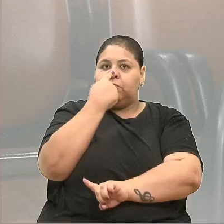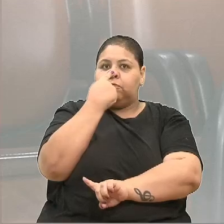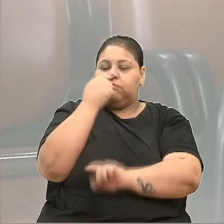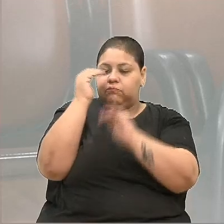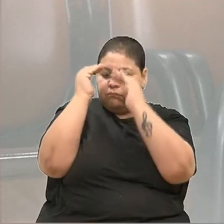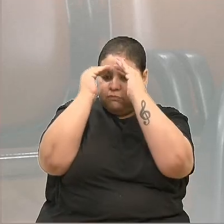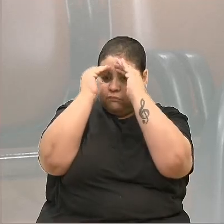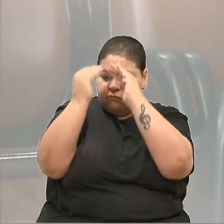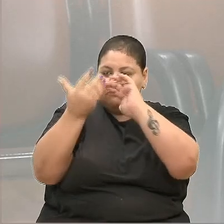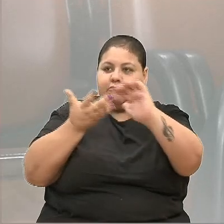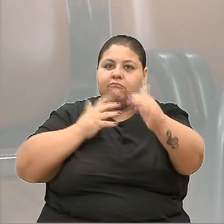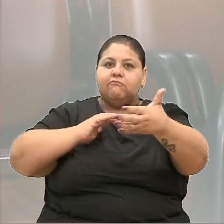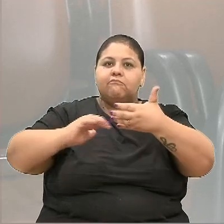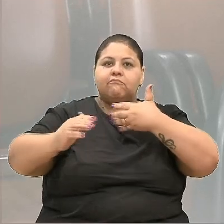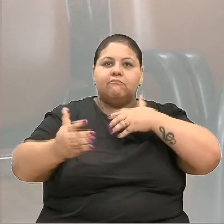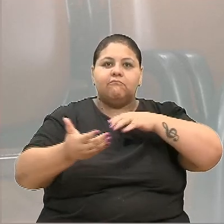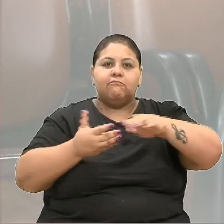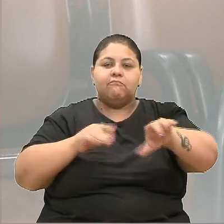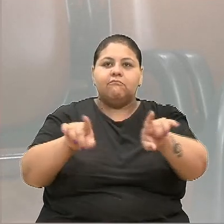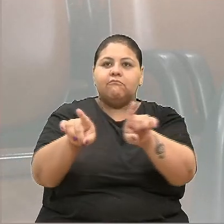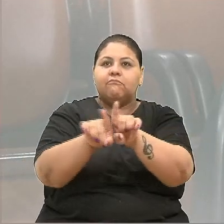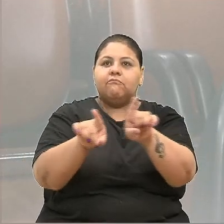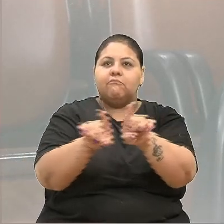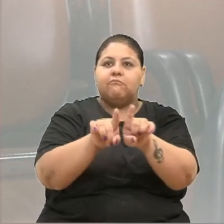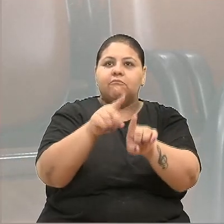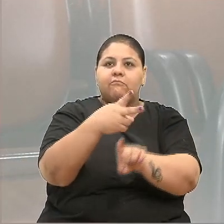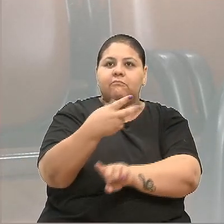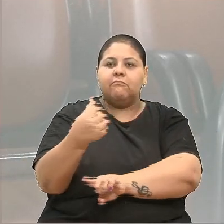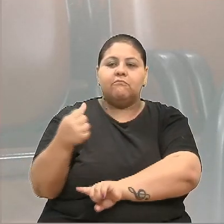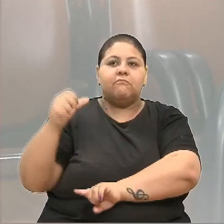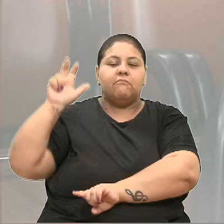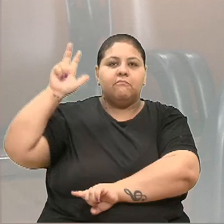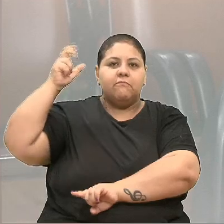e empatia, Risson nasceu em São Marcos em 26 de abril de